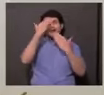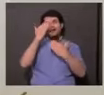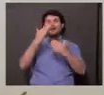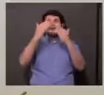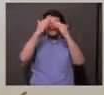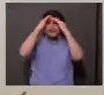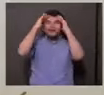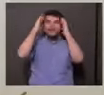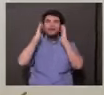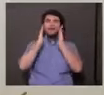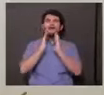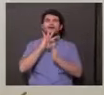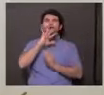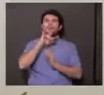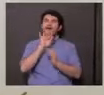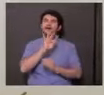Mater